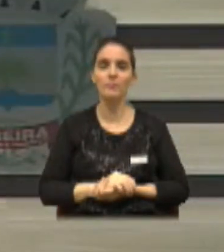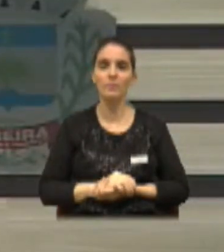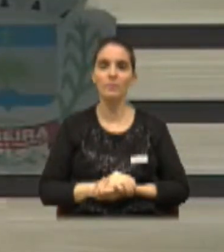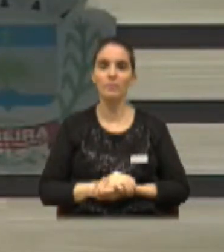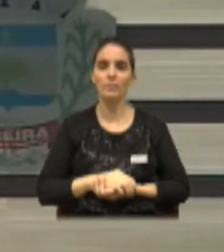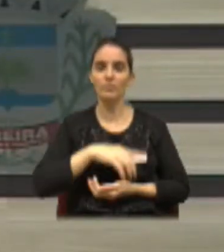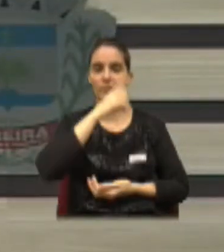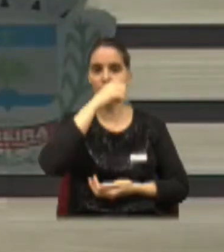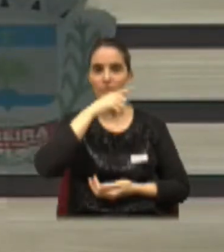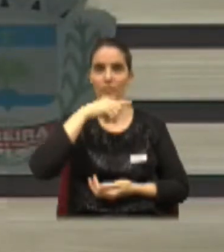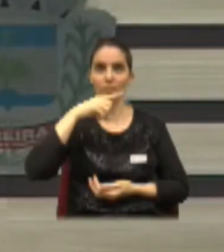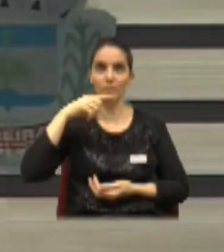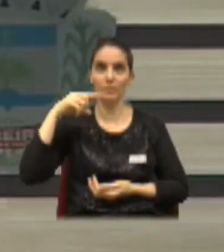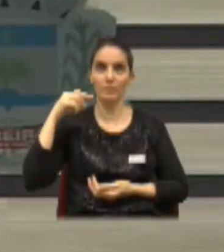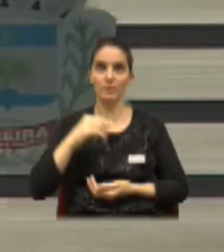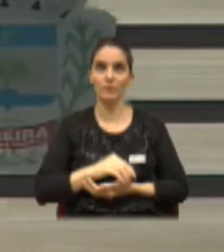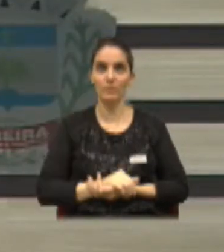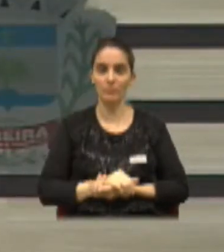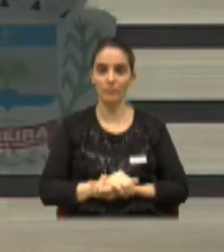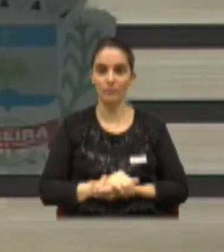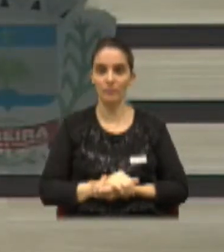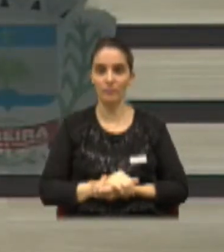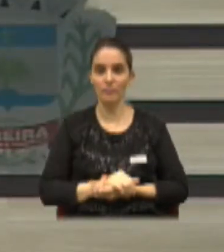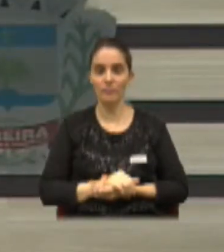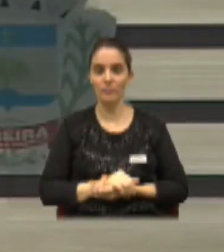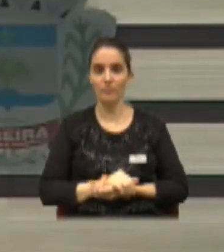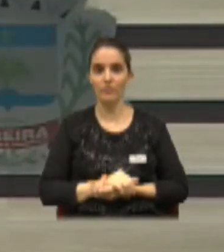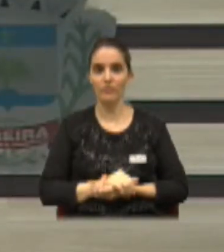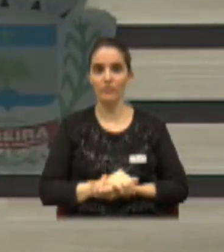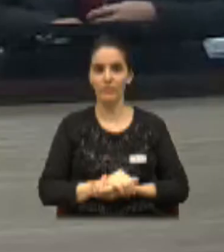Mayra Costa.